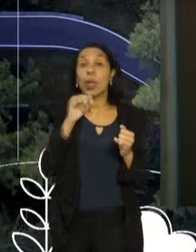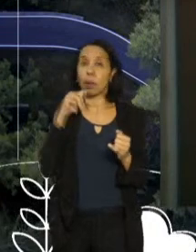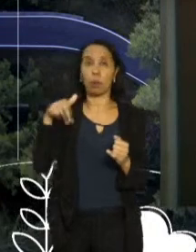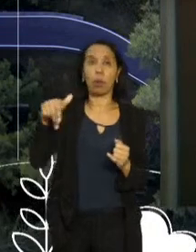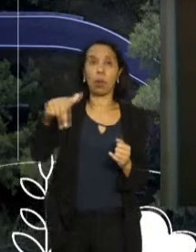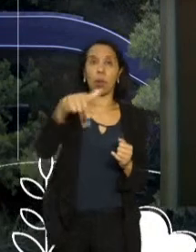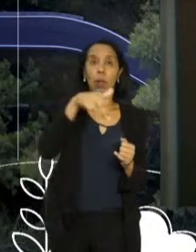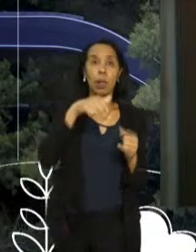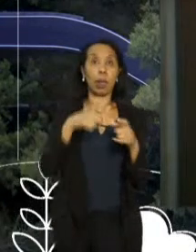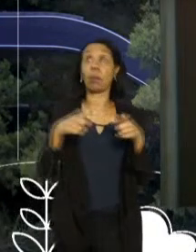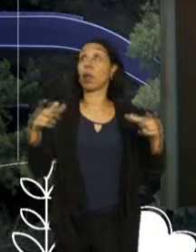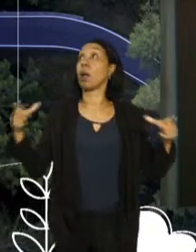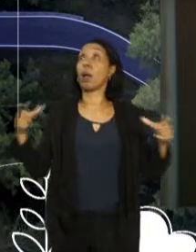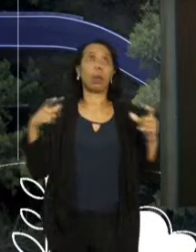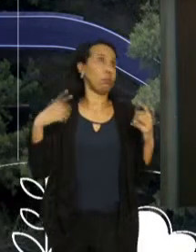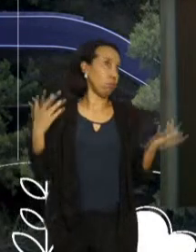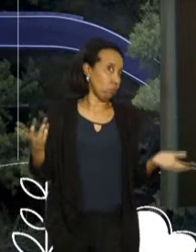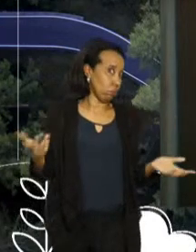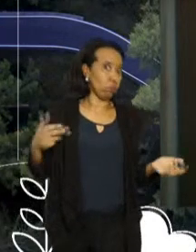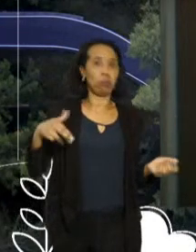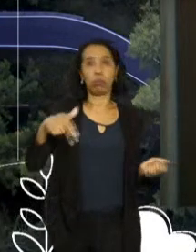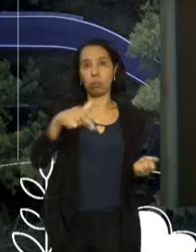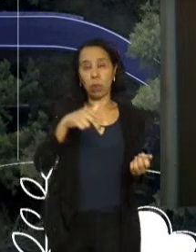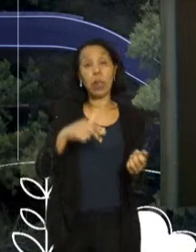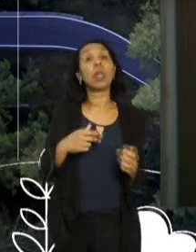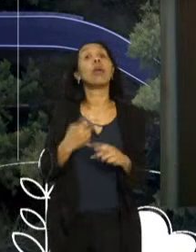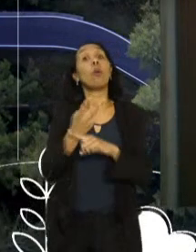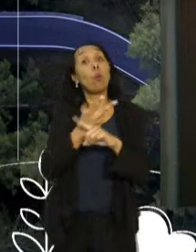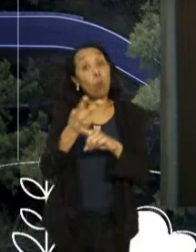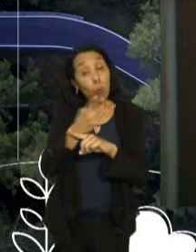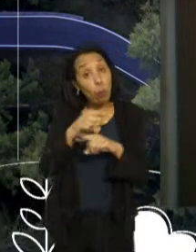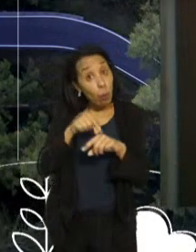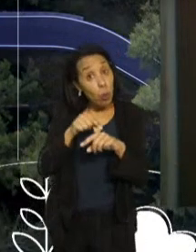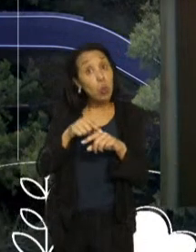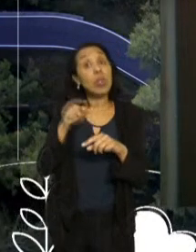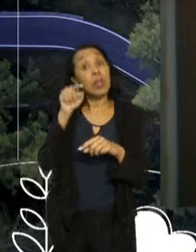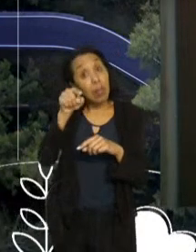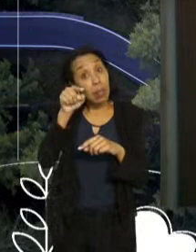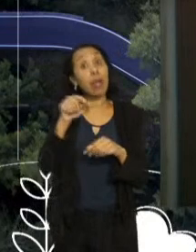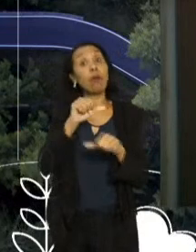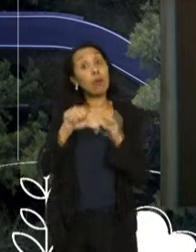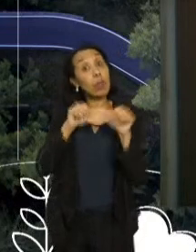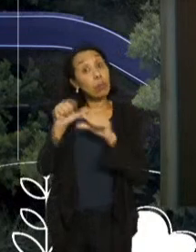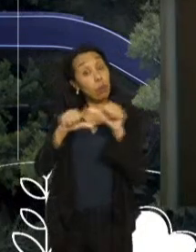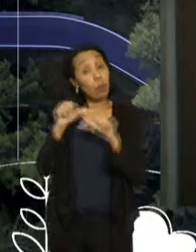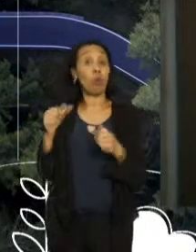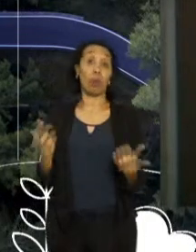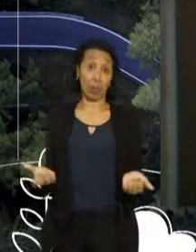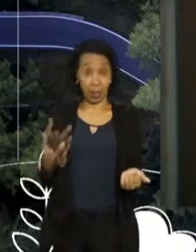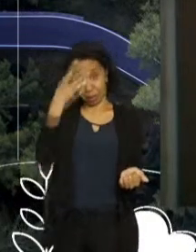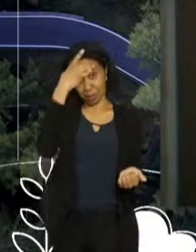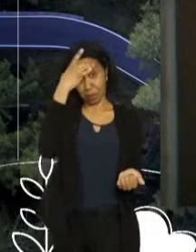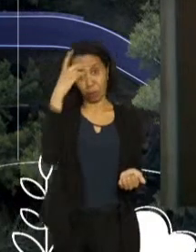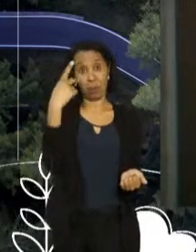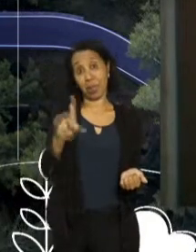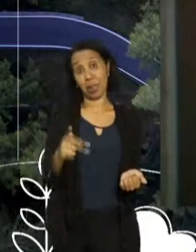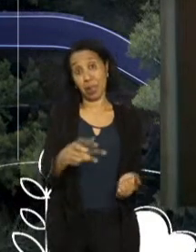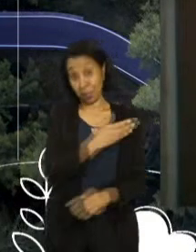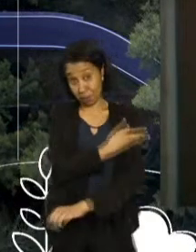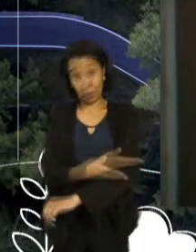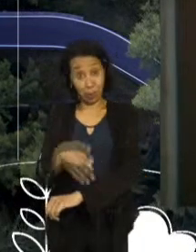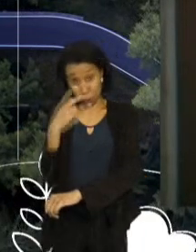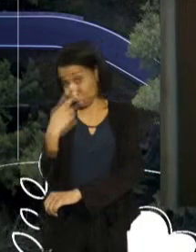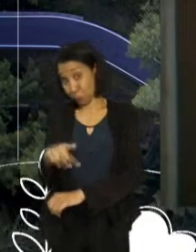caminhar em ambientes abertos e buscar, né, essas alternativas que nos permitam uma mudança realmente. Eu acho que essa mudança,